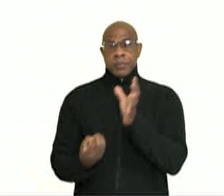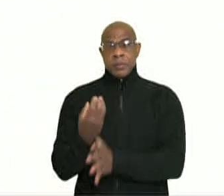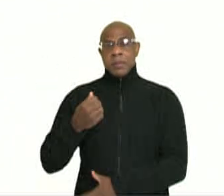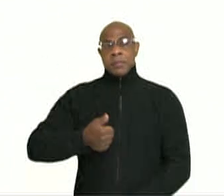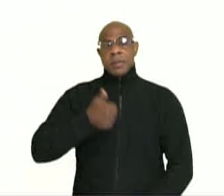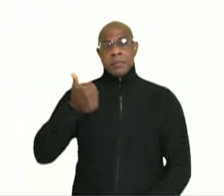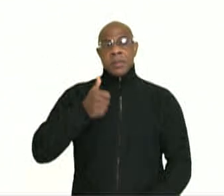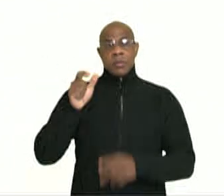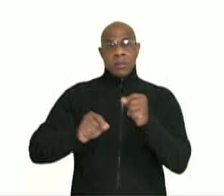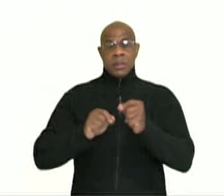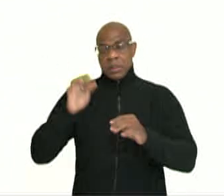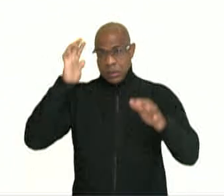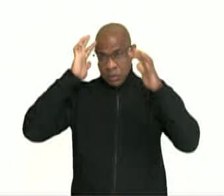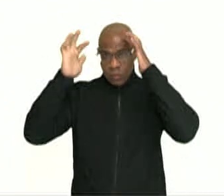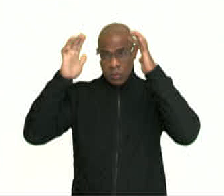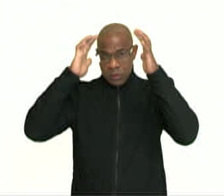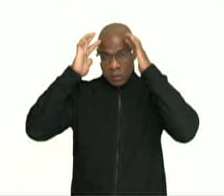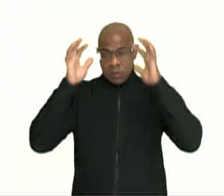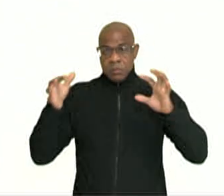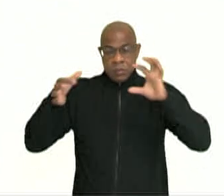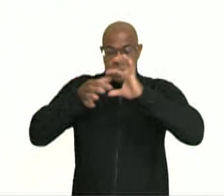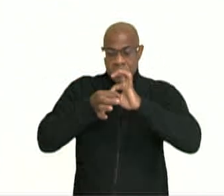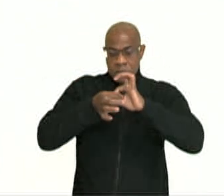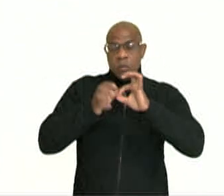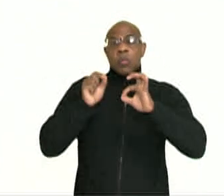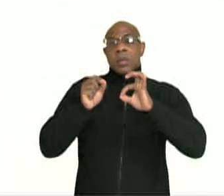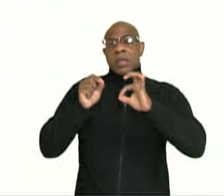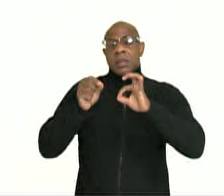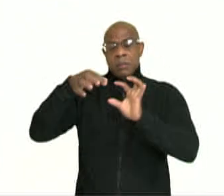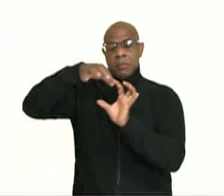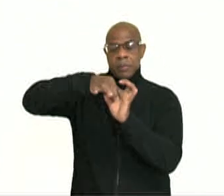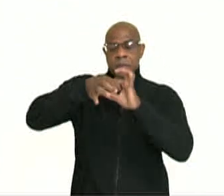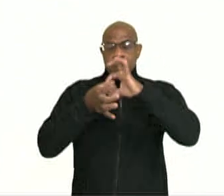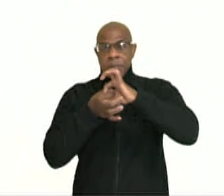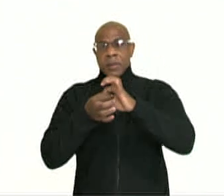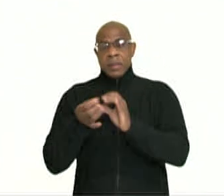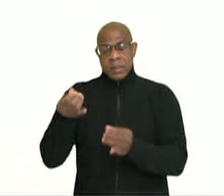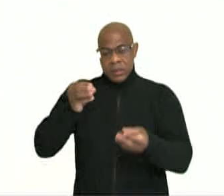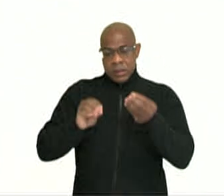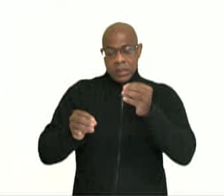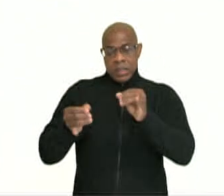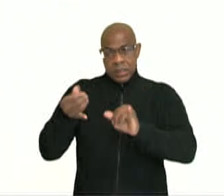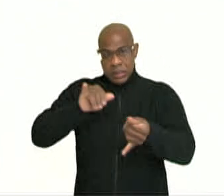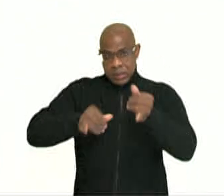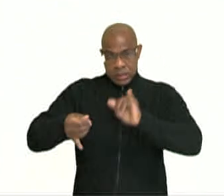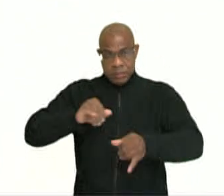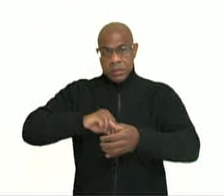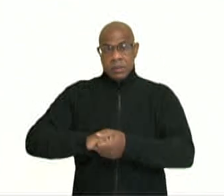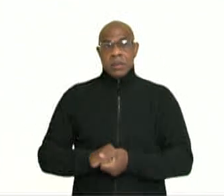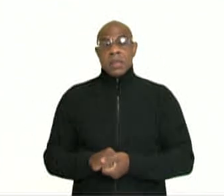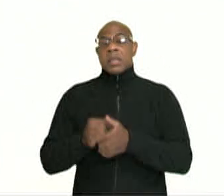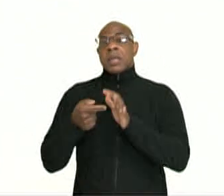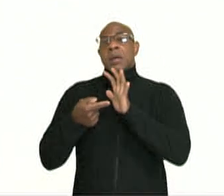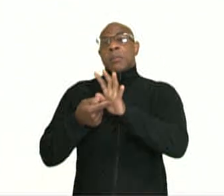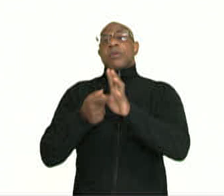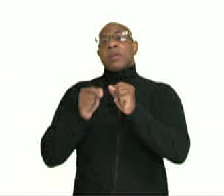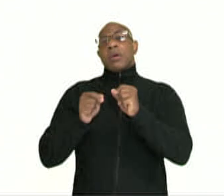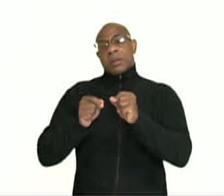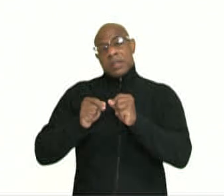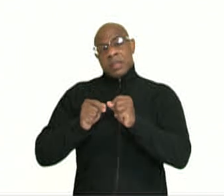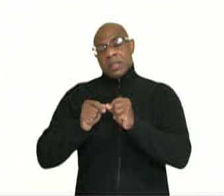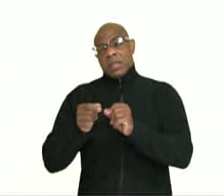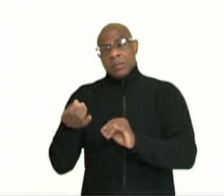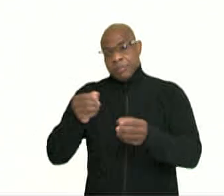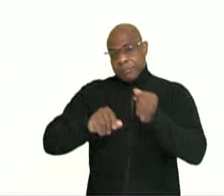que agrupava todos os tipos de ligações químicas, permitindo mostrar relações entre substâncias iônicas, covalentes